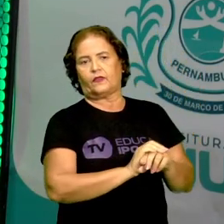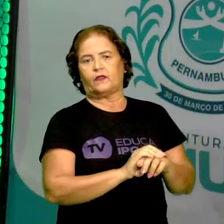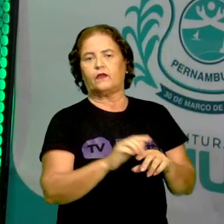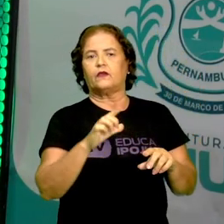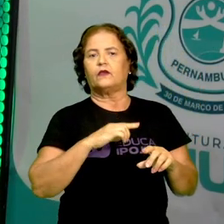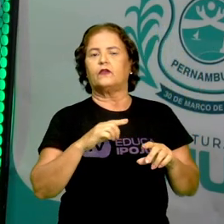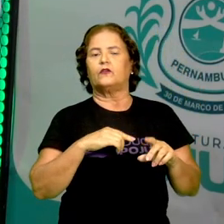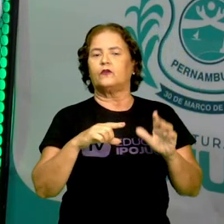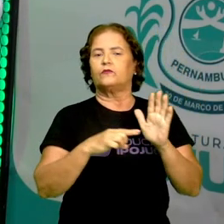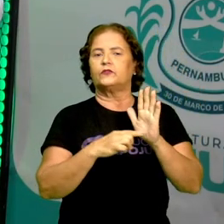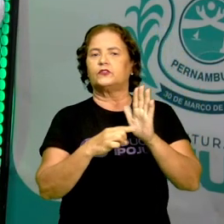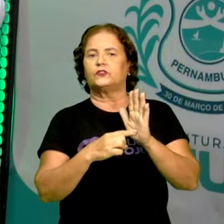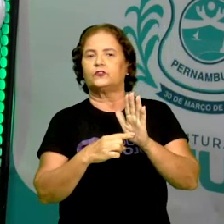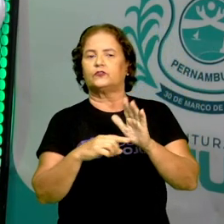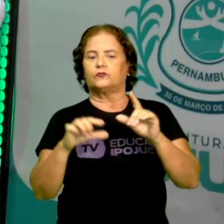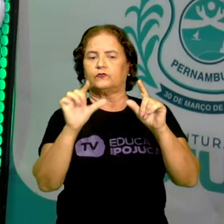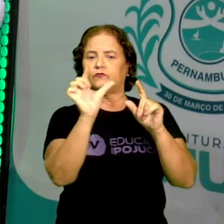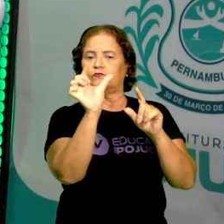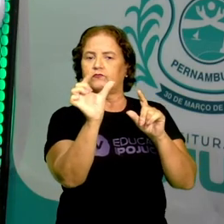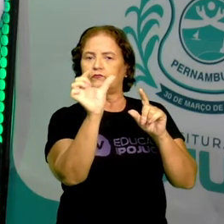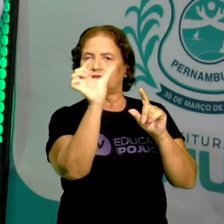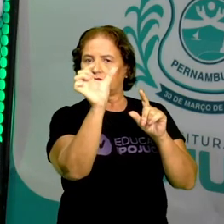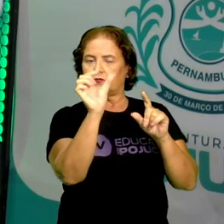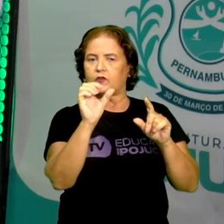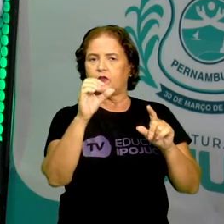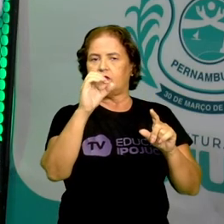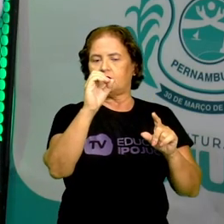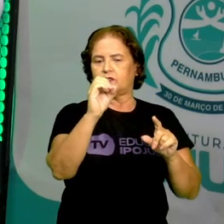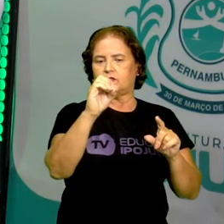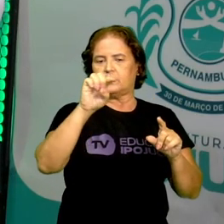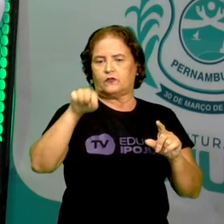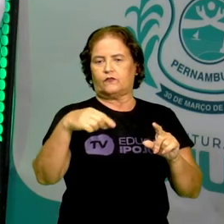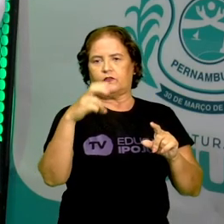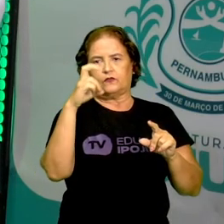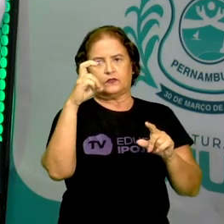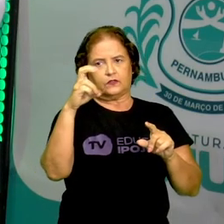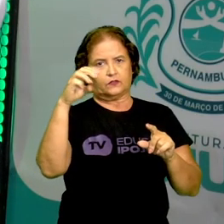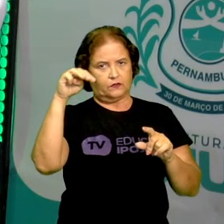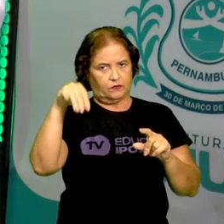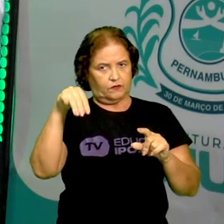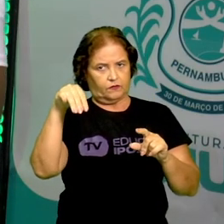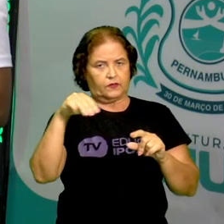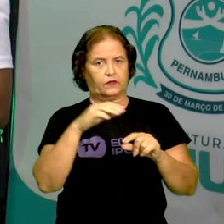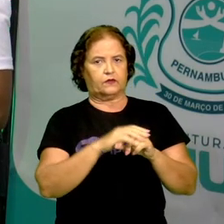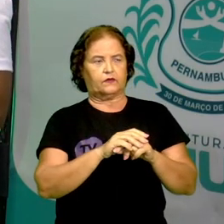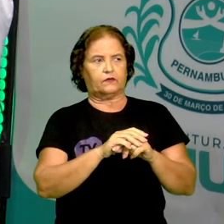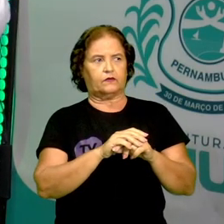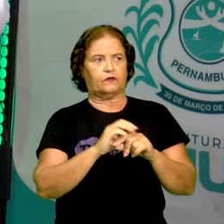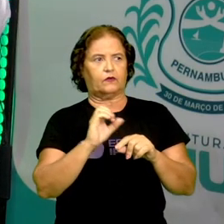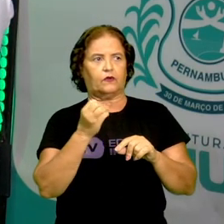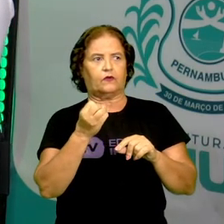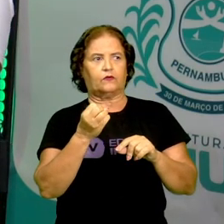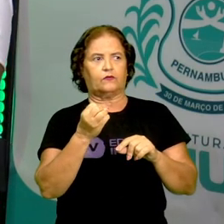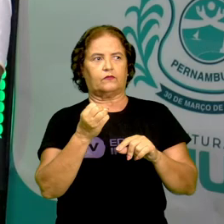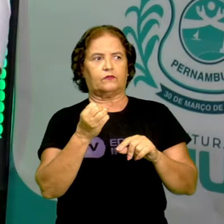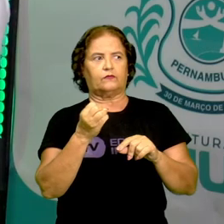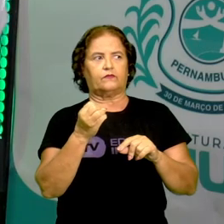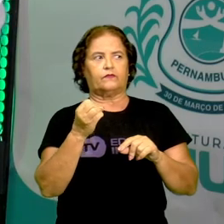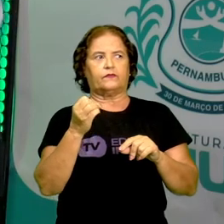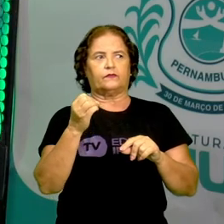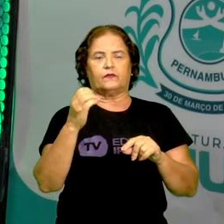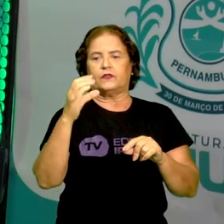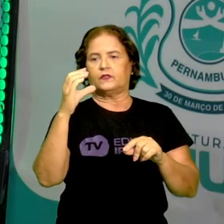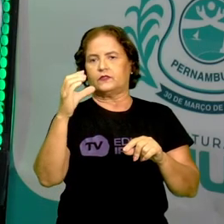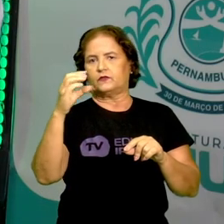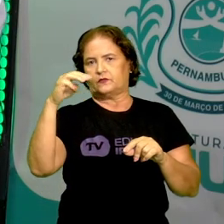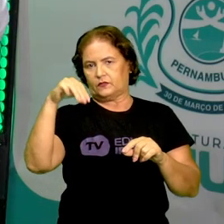azulejo. O azulejo é 0,5 metros, ok? Ou 50 centímetros. Uma dica, eu